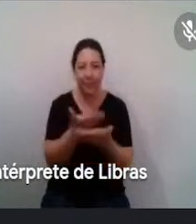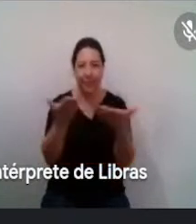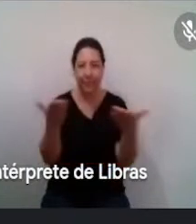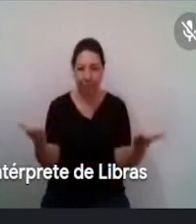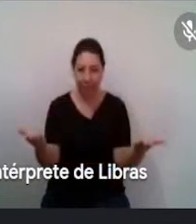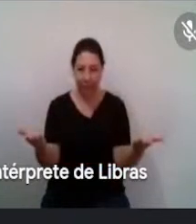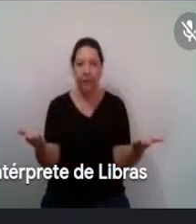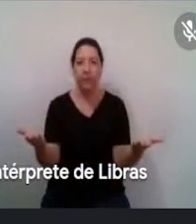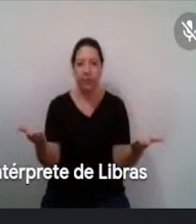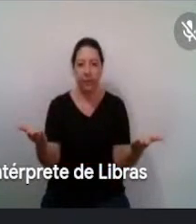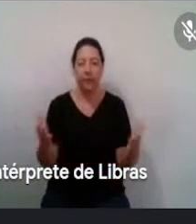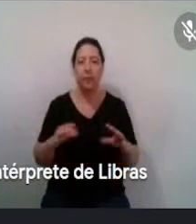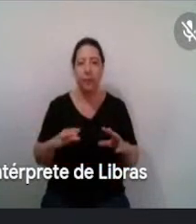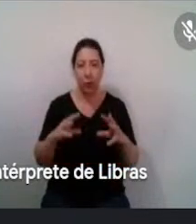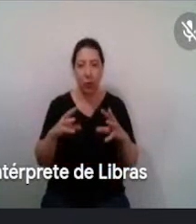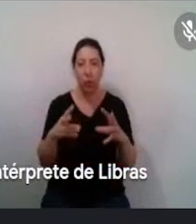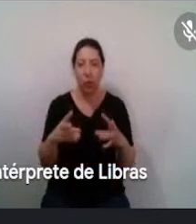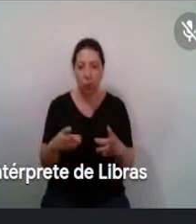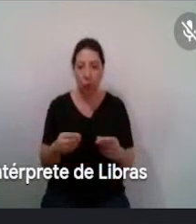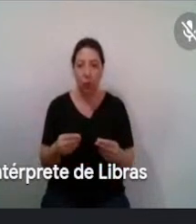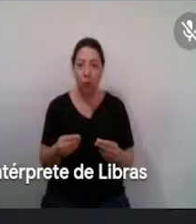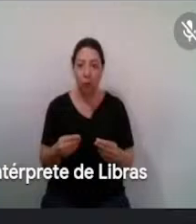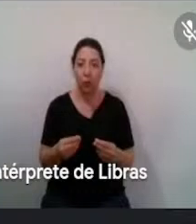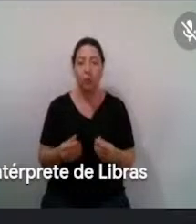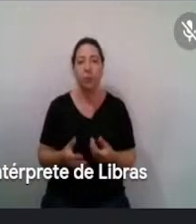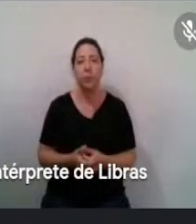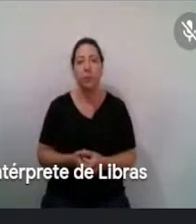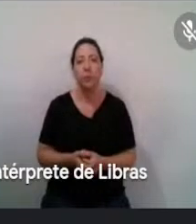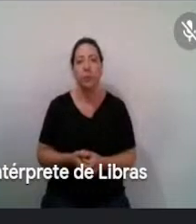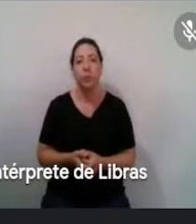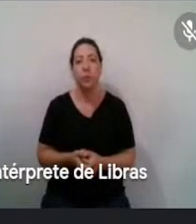demais servidores que estão acompanhando, advogados.